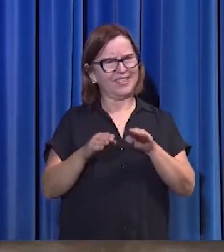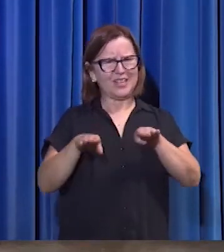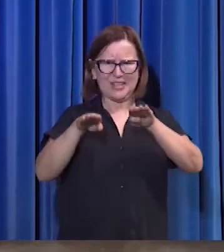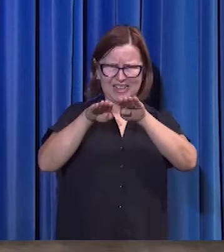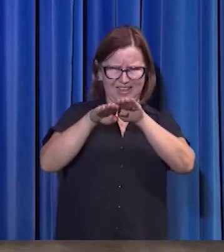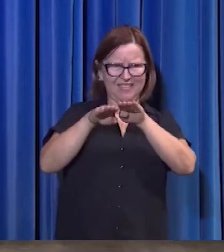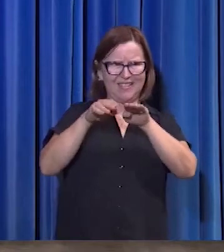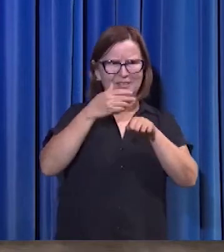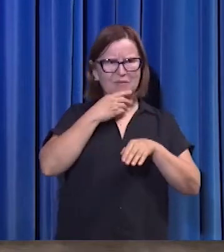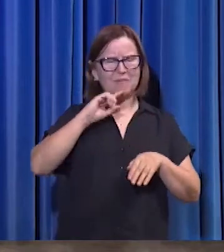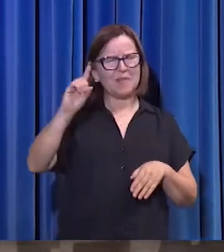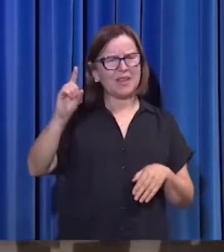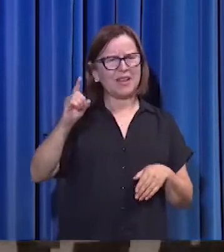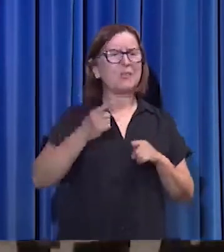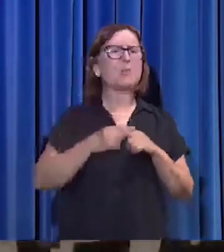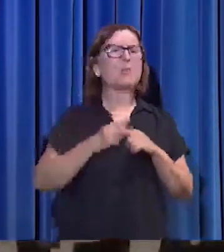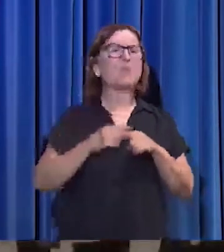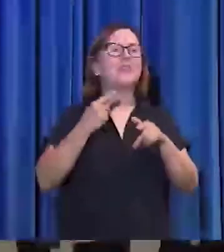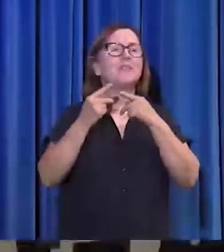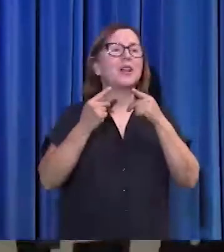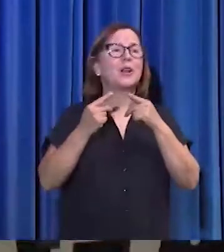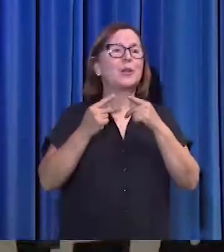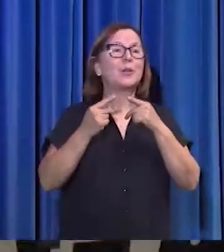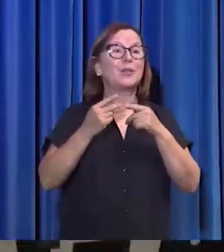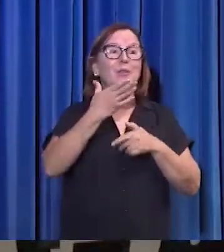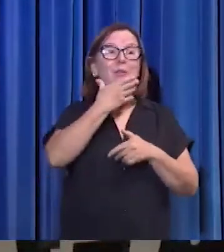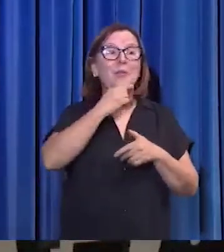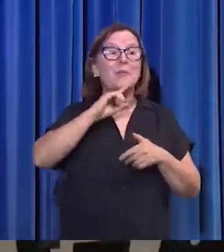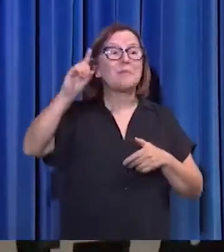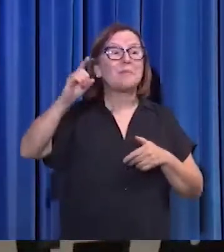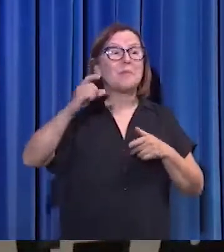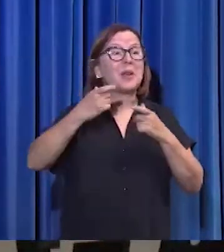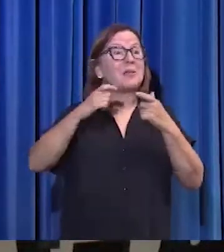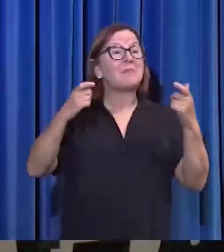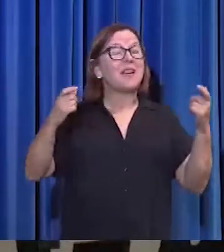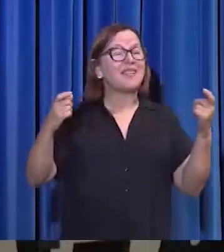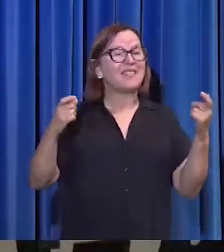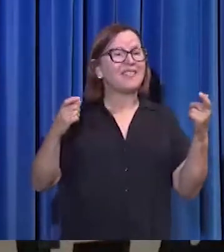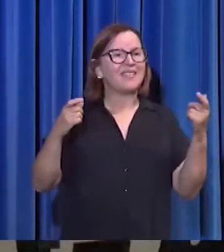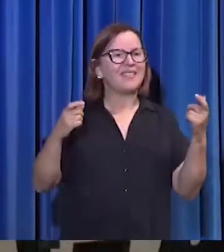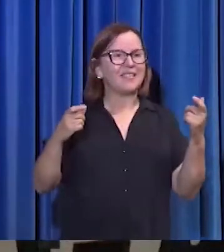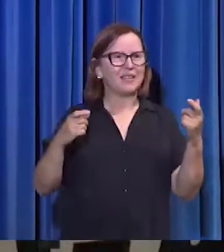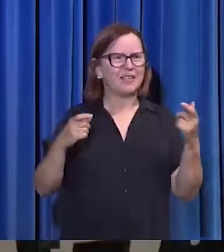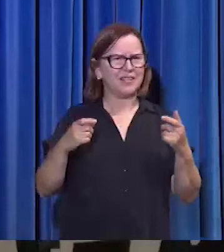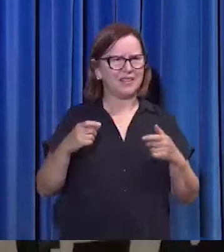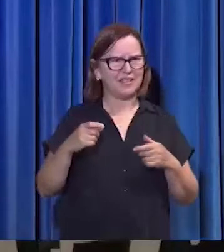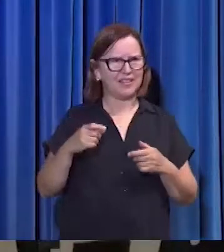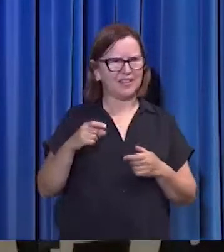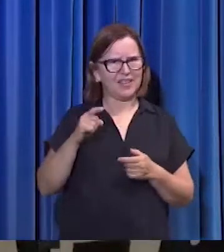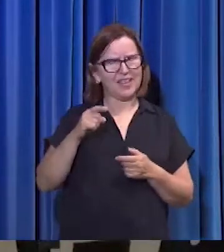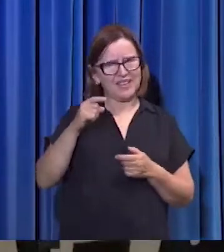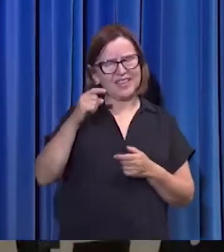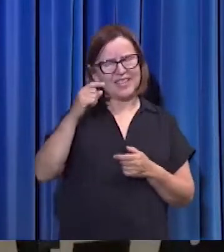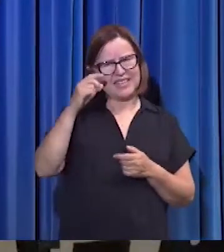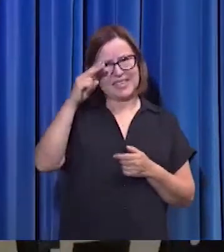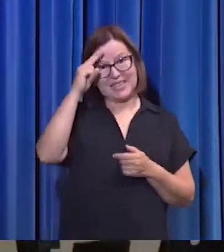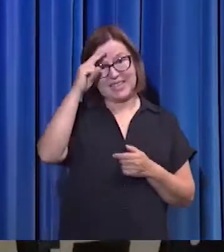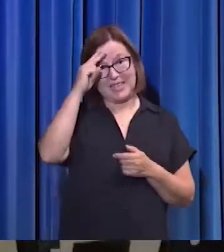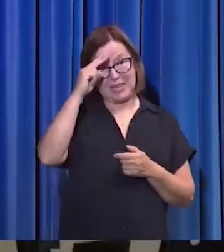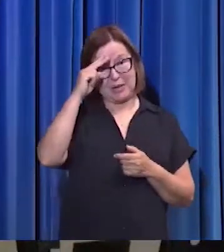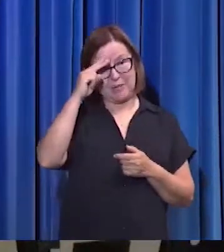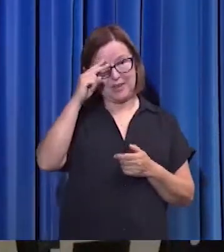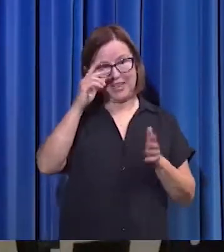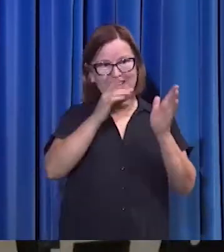Como é que ele está dizendo que o Pai é maior do que ele? Mas se você se lembrar que Jesus se